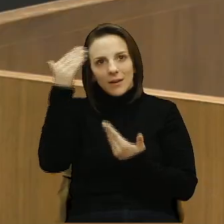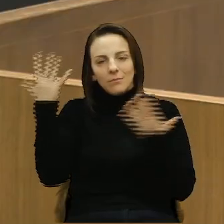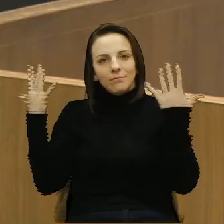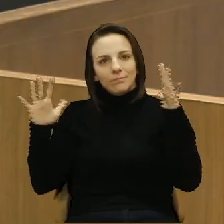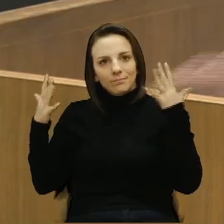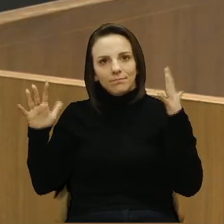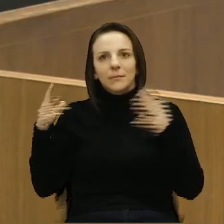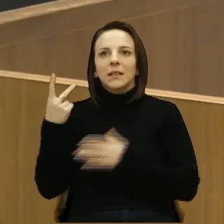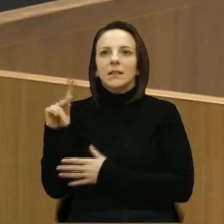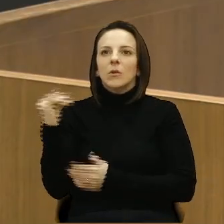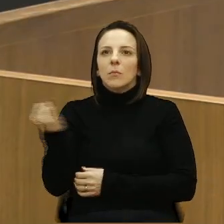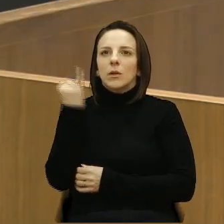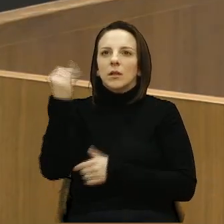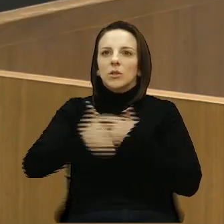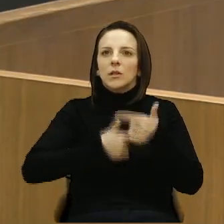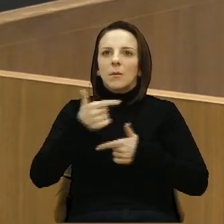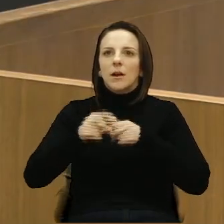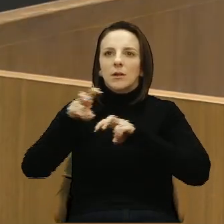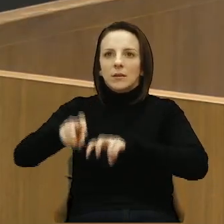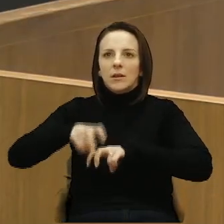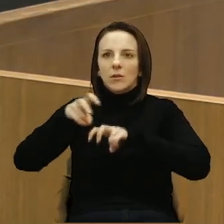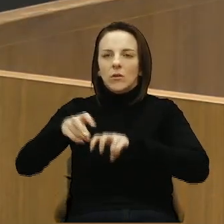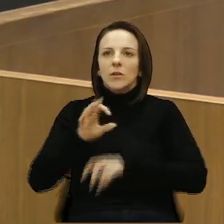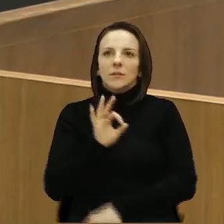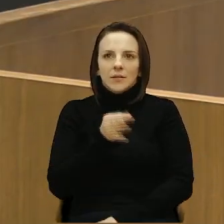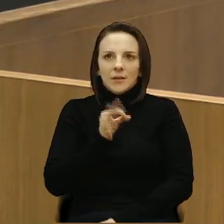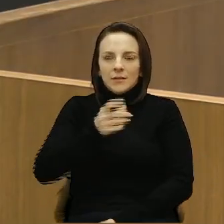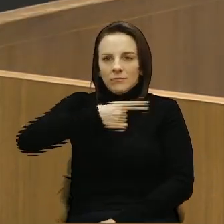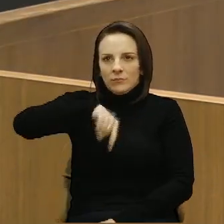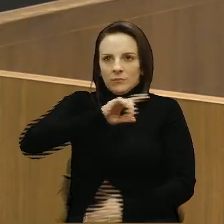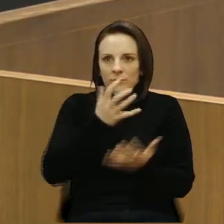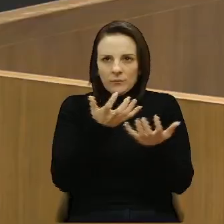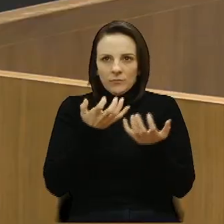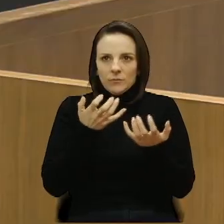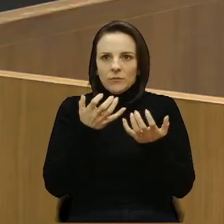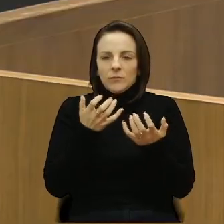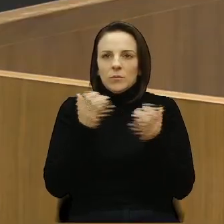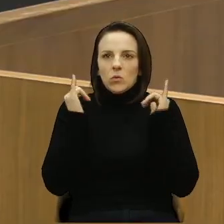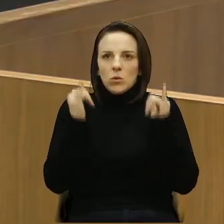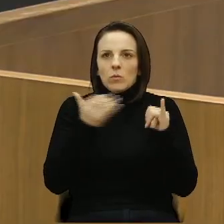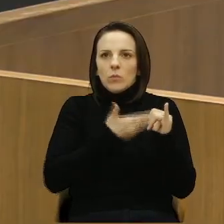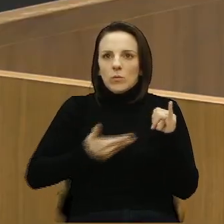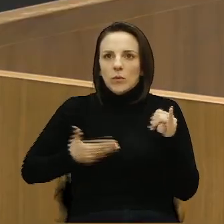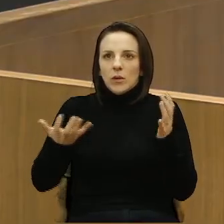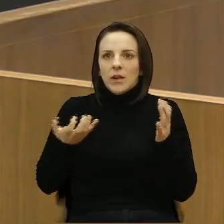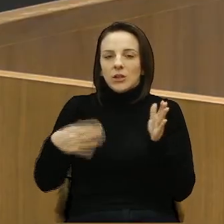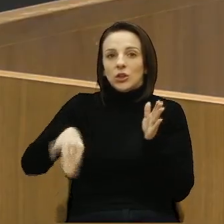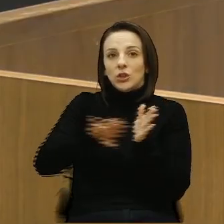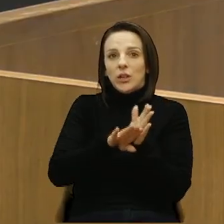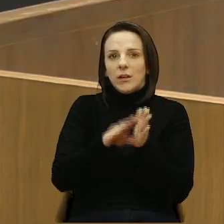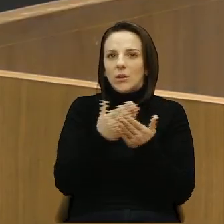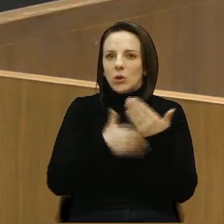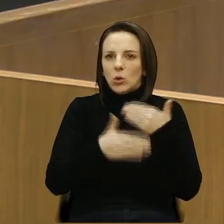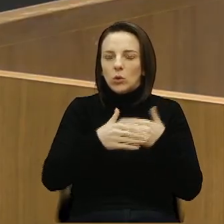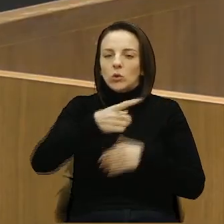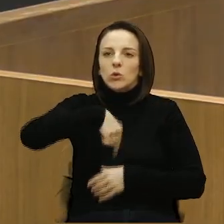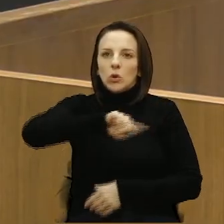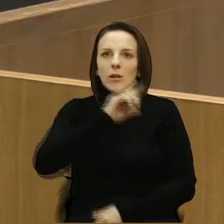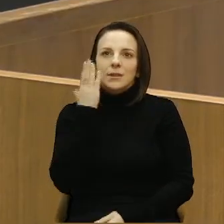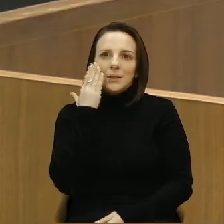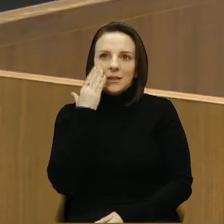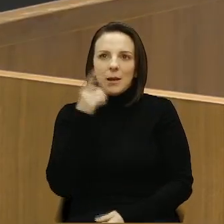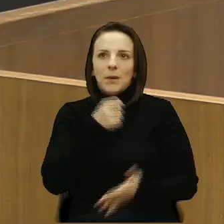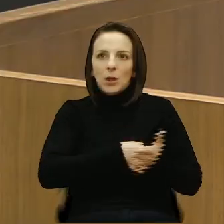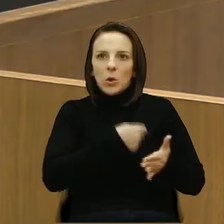pelo interior. Com certeza, nós queremos que o transporte público chegue a todos e a todas, e nós sabemos da sua luta incansável pelas pessoas que moram